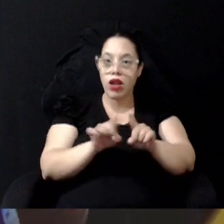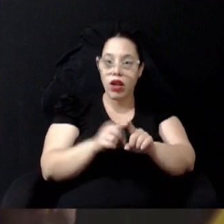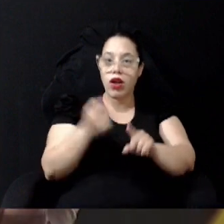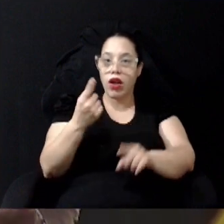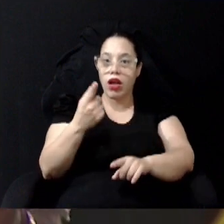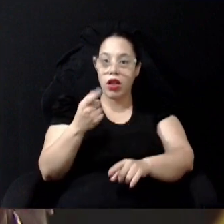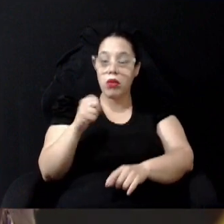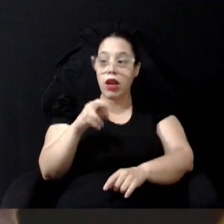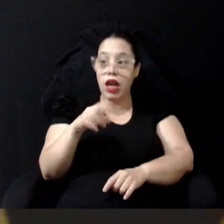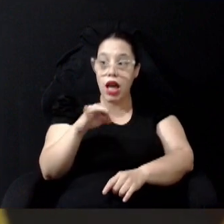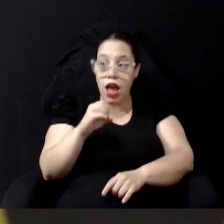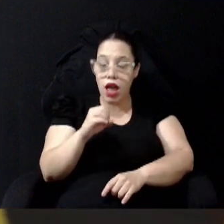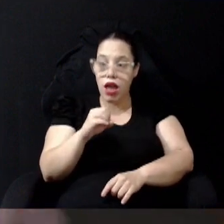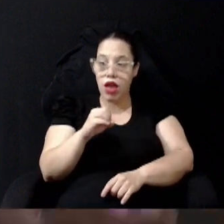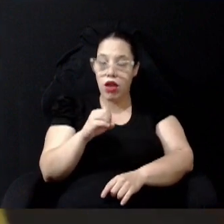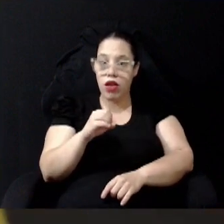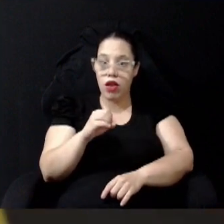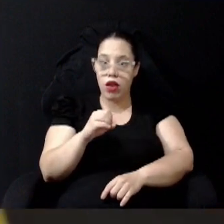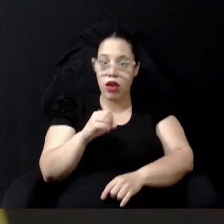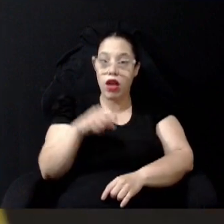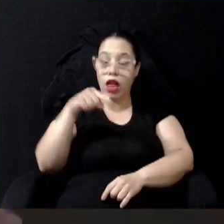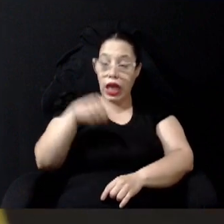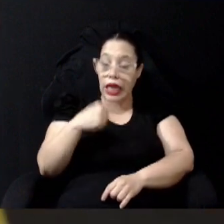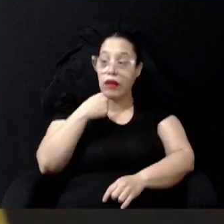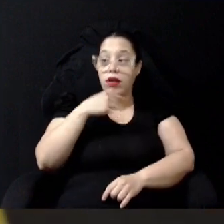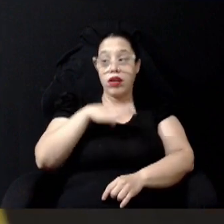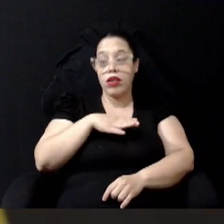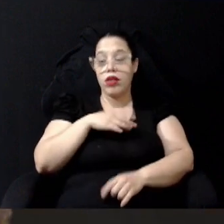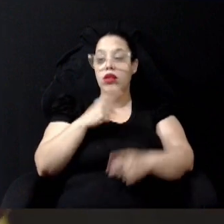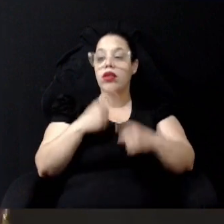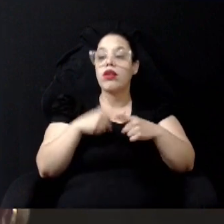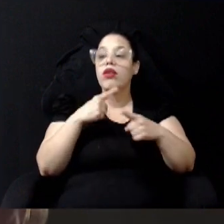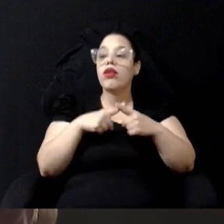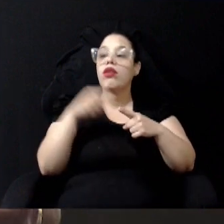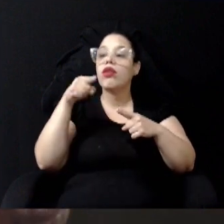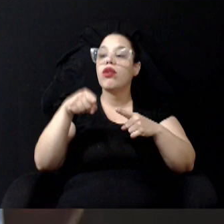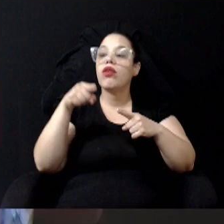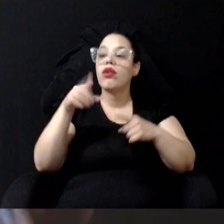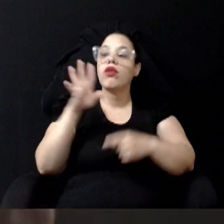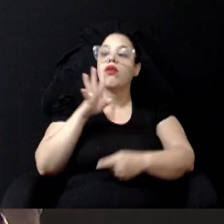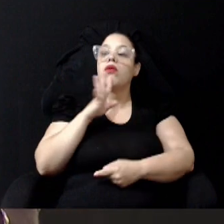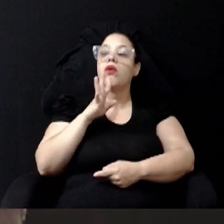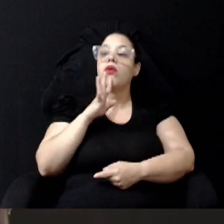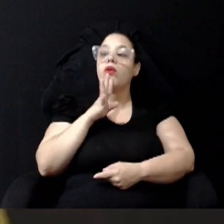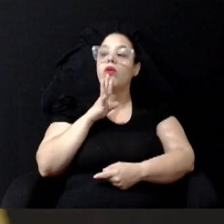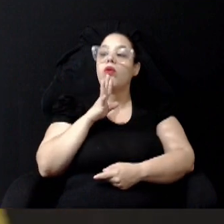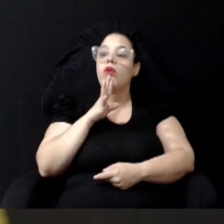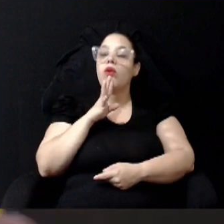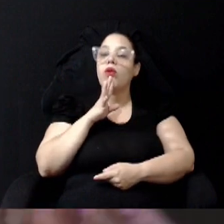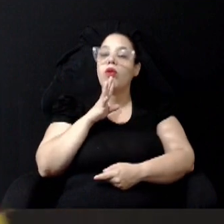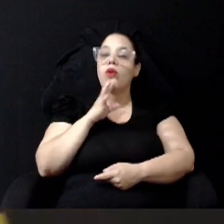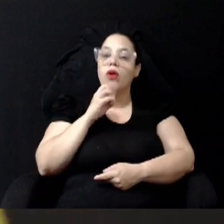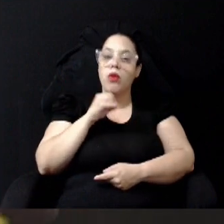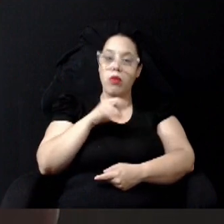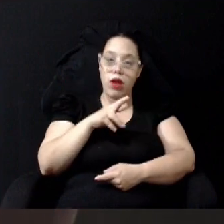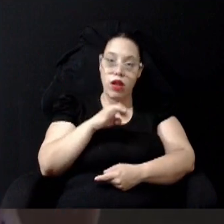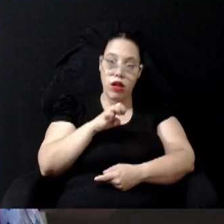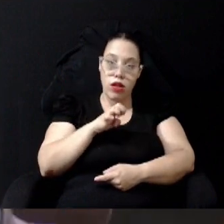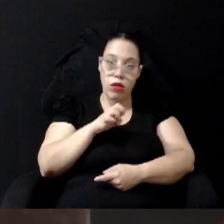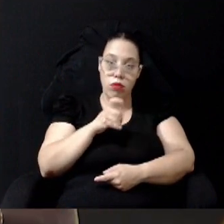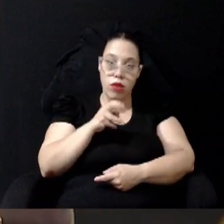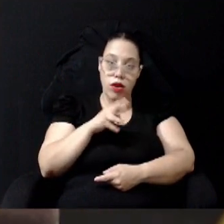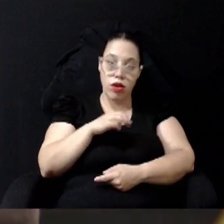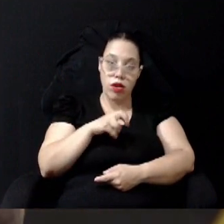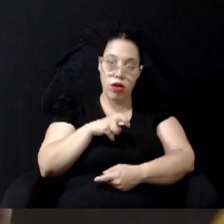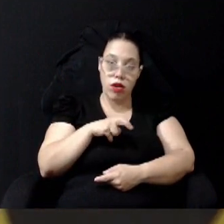legados legítimos nessa cidade, porque aqui eu conheci o mestre Benê Moraes, eu conheci